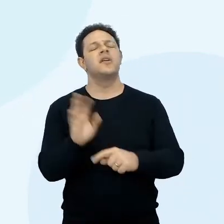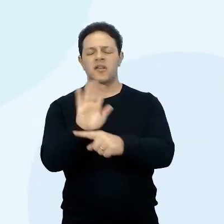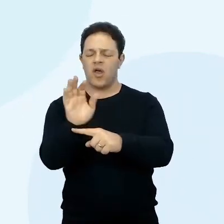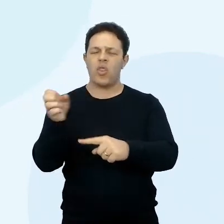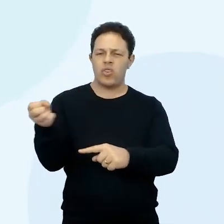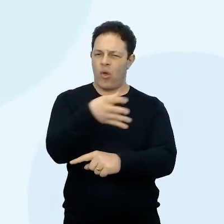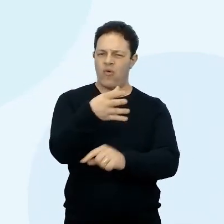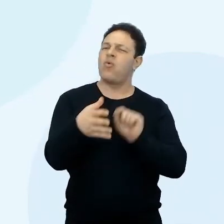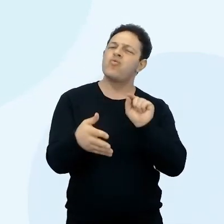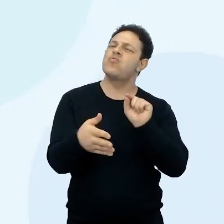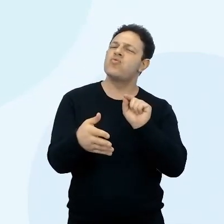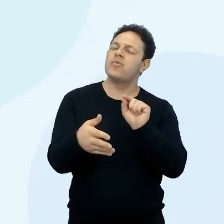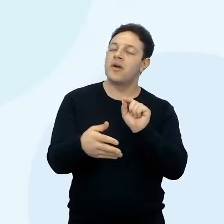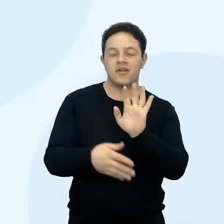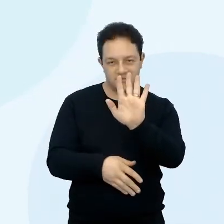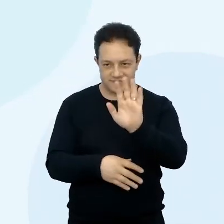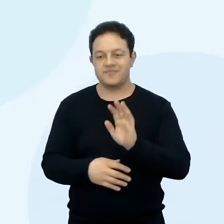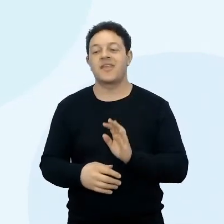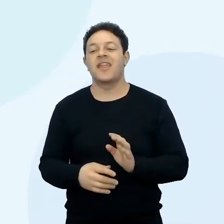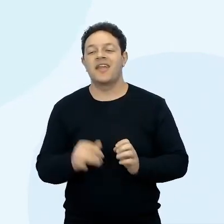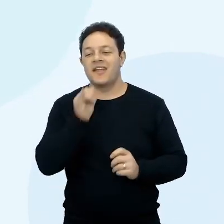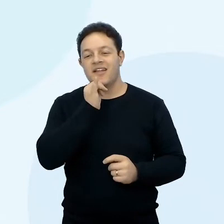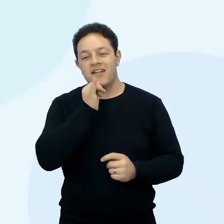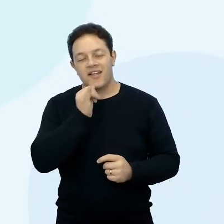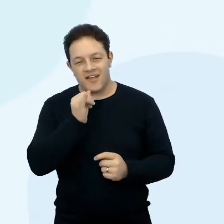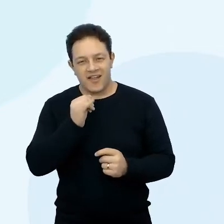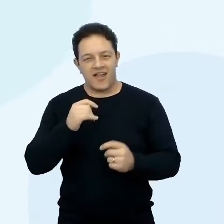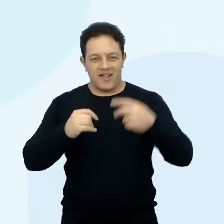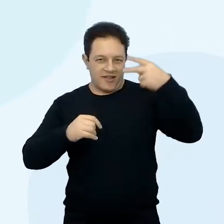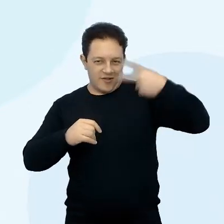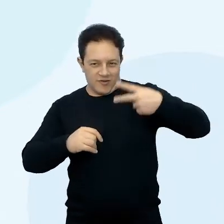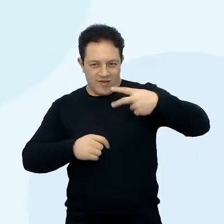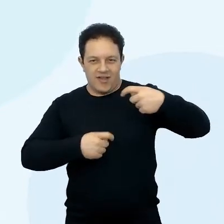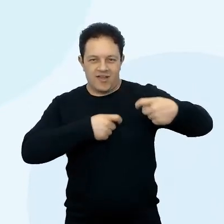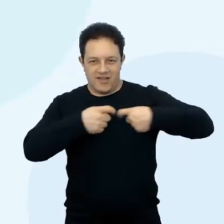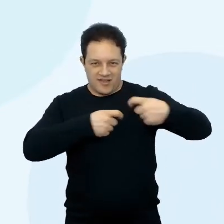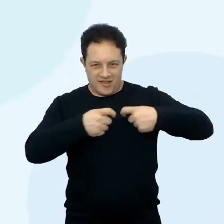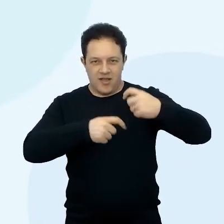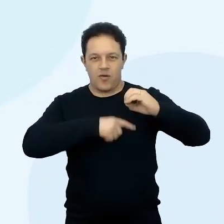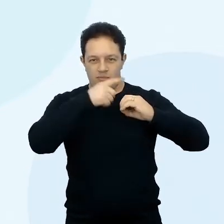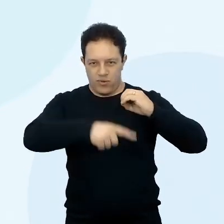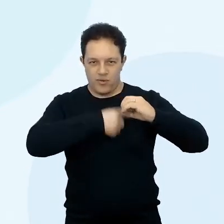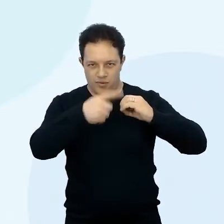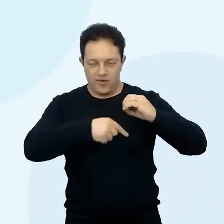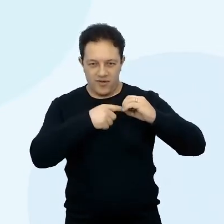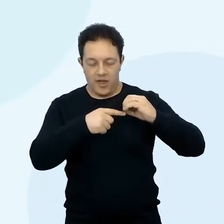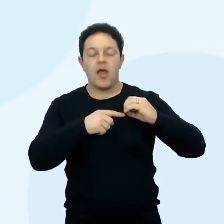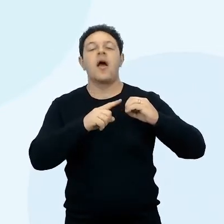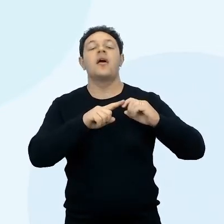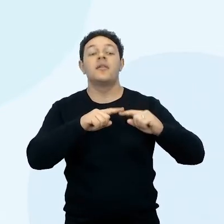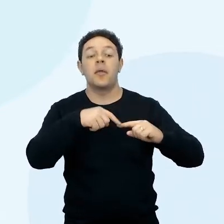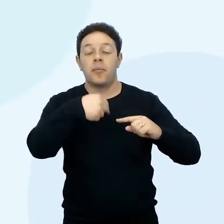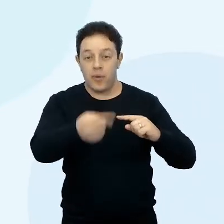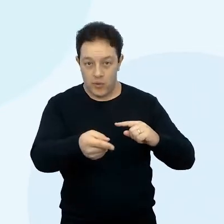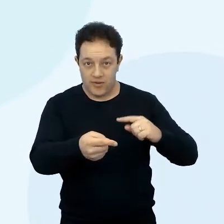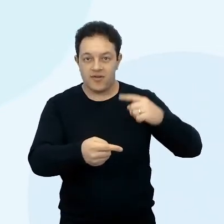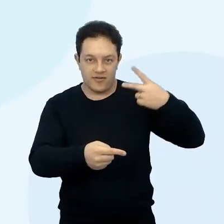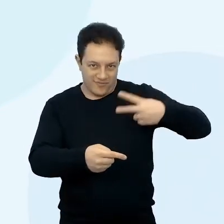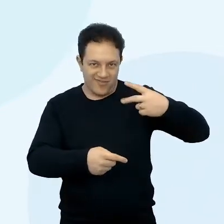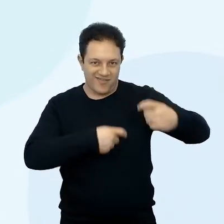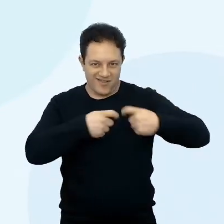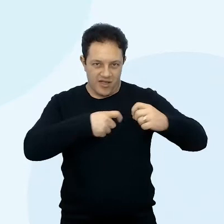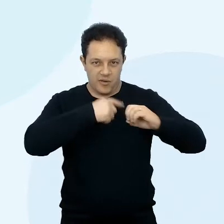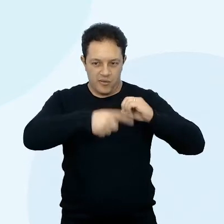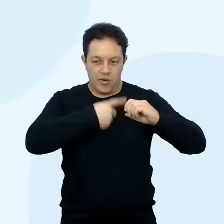novo. Quando acontece a Segunda Guerra Mundial e logo depois da Segunda Guerra Mundial,